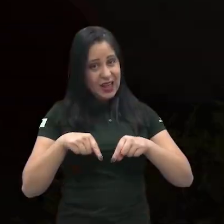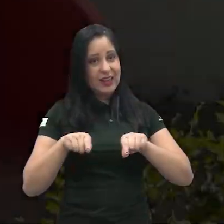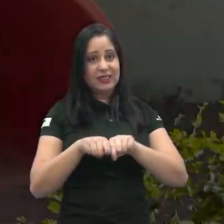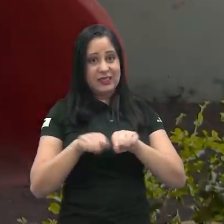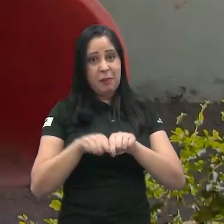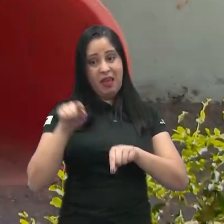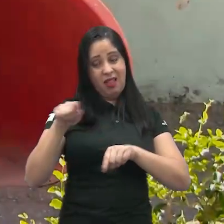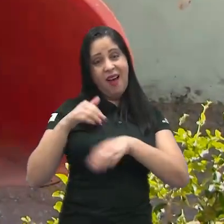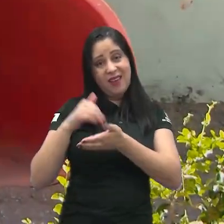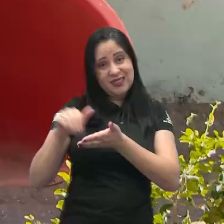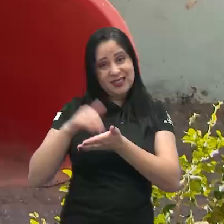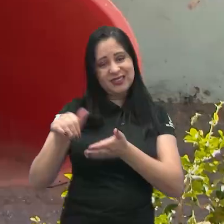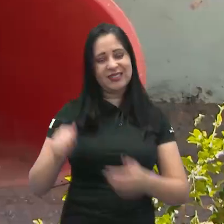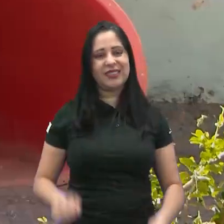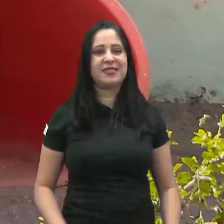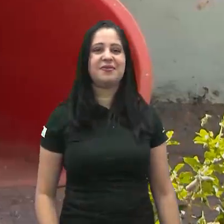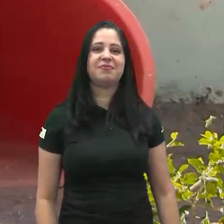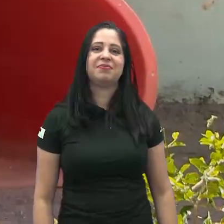crianças.